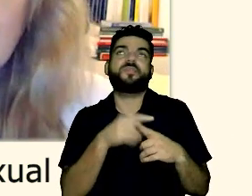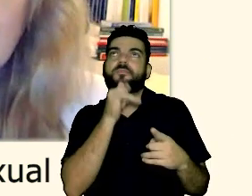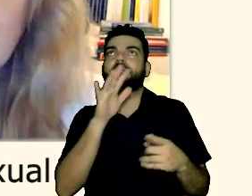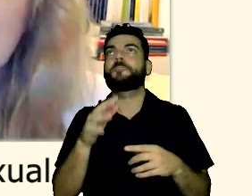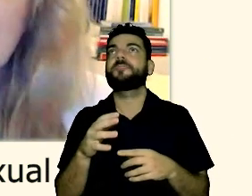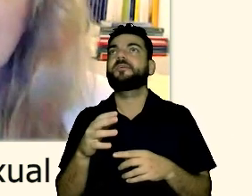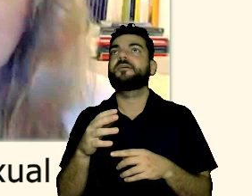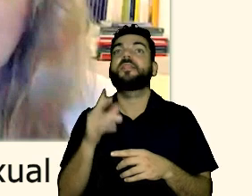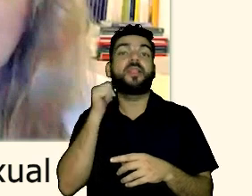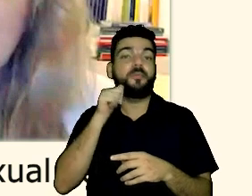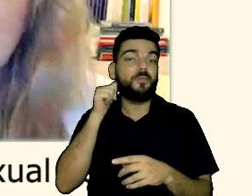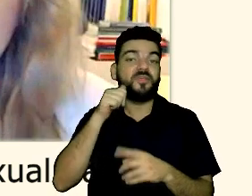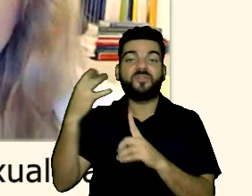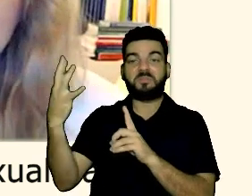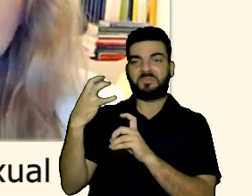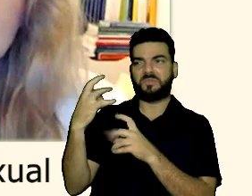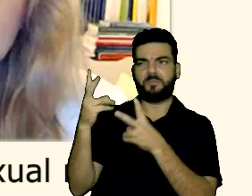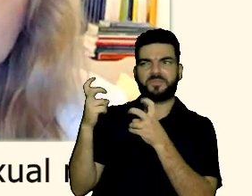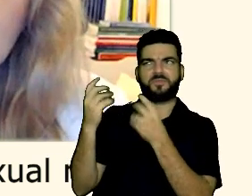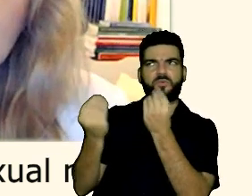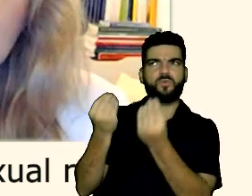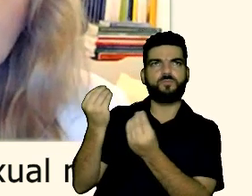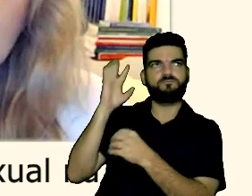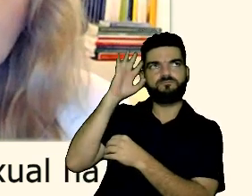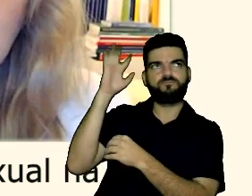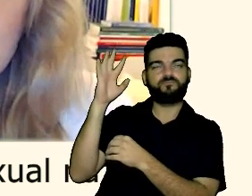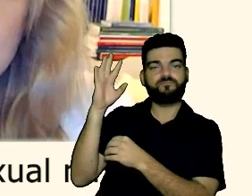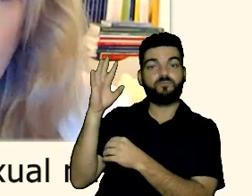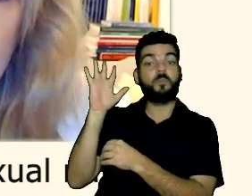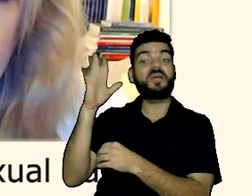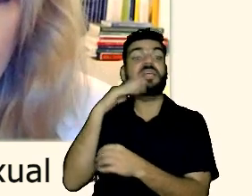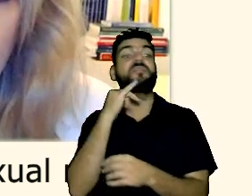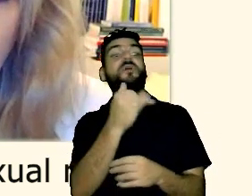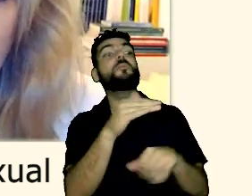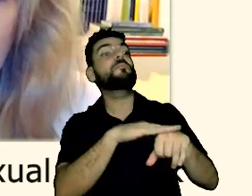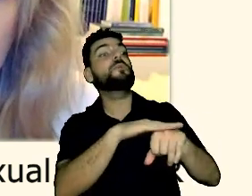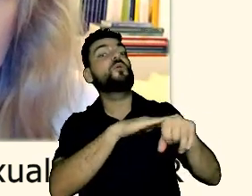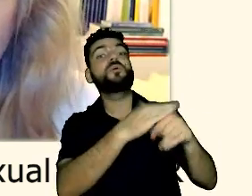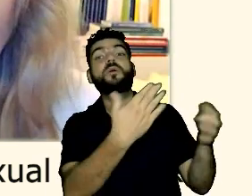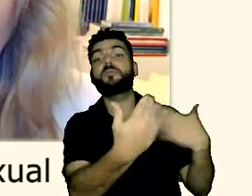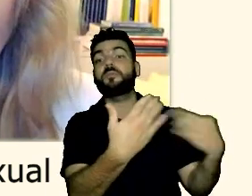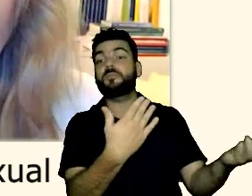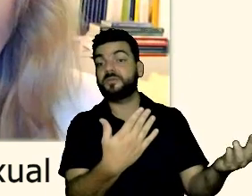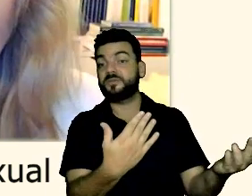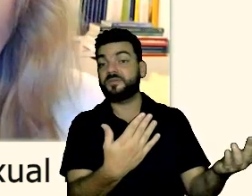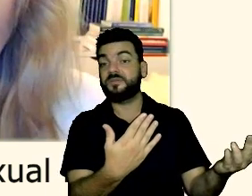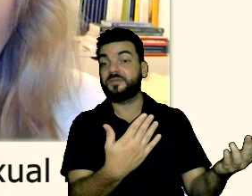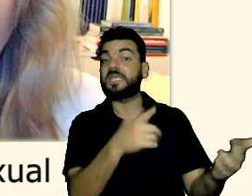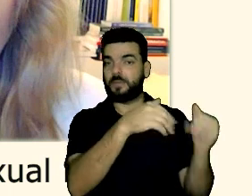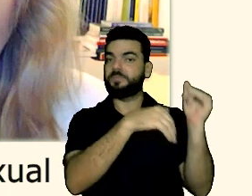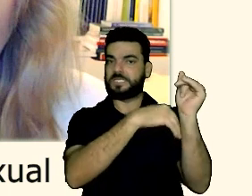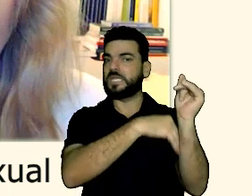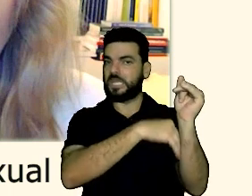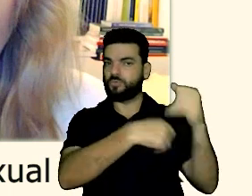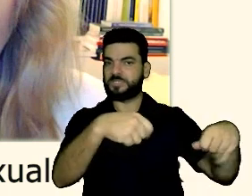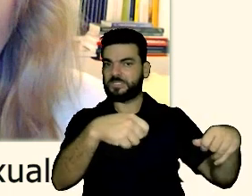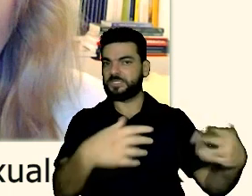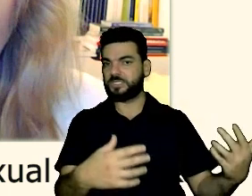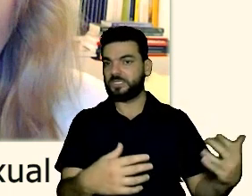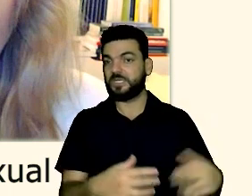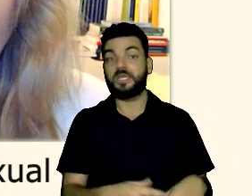ela possa levar as dificuldades que ela está tendo de se auto-perceber assediada, como aqui se falou bastante,